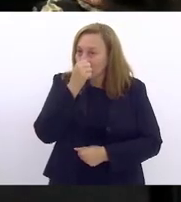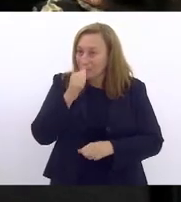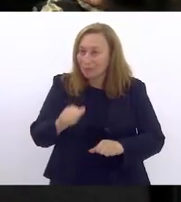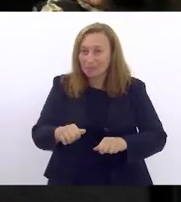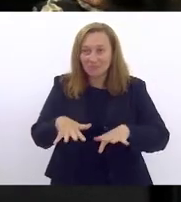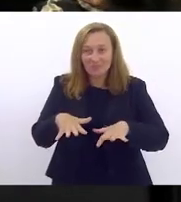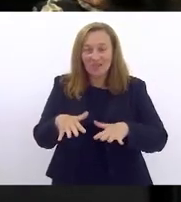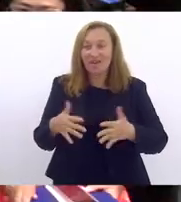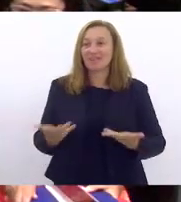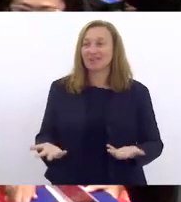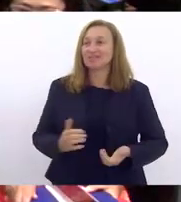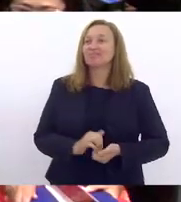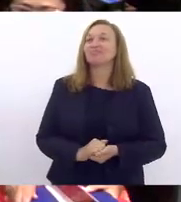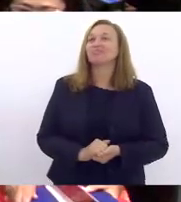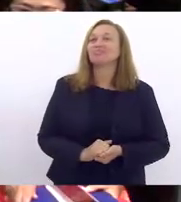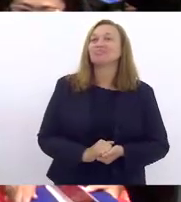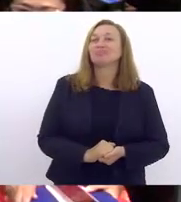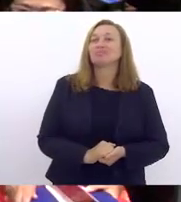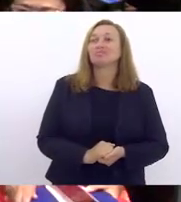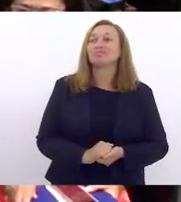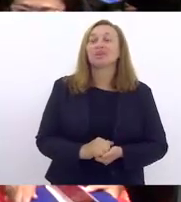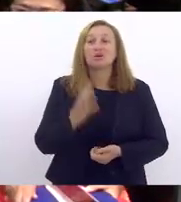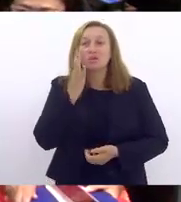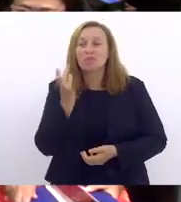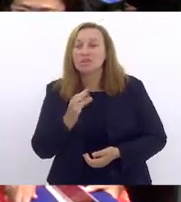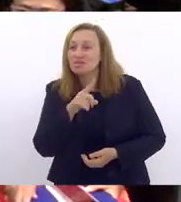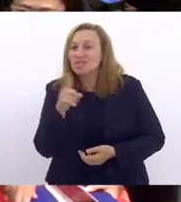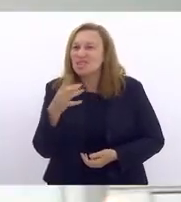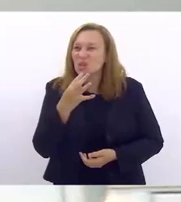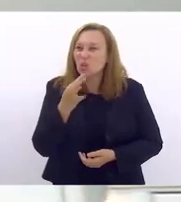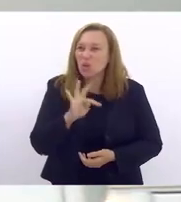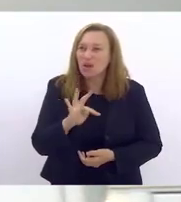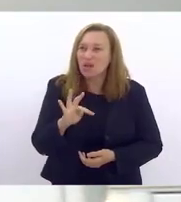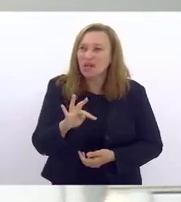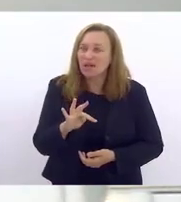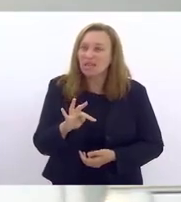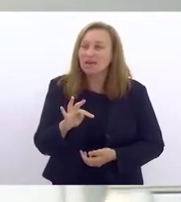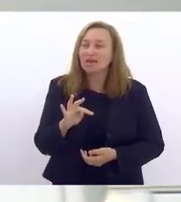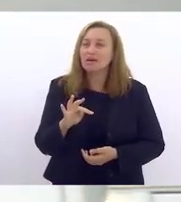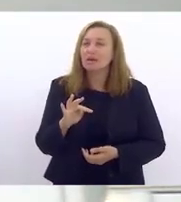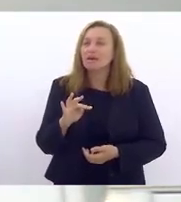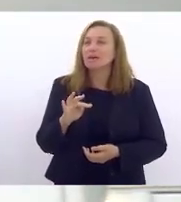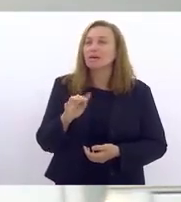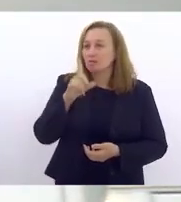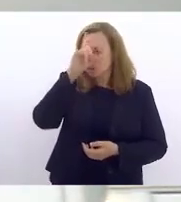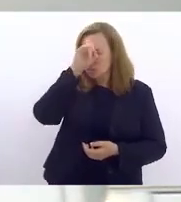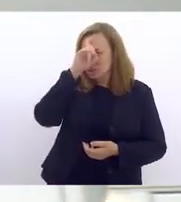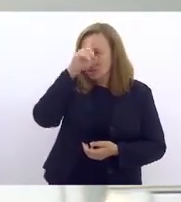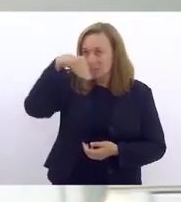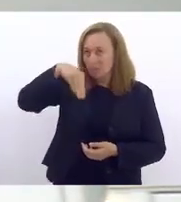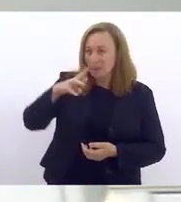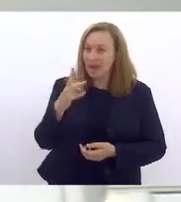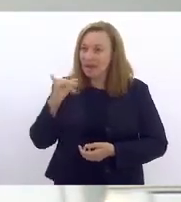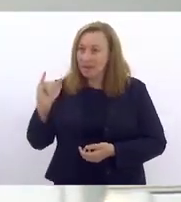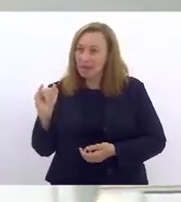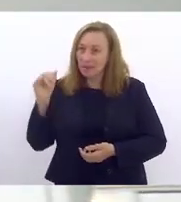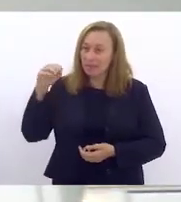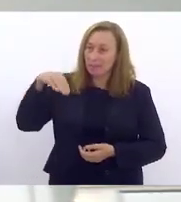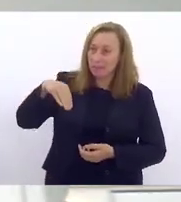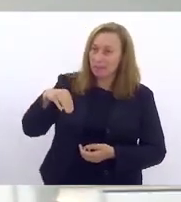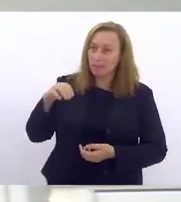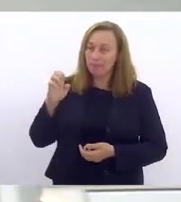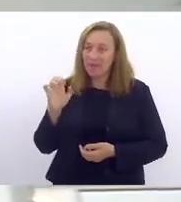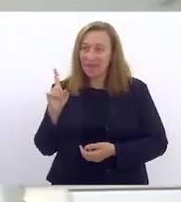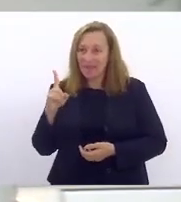ainda. Eu não sei se vocês conhecem a maternidade Maria Amélia, né? A Morgana já